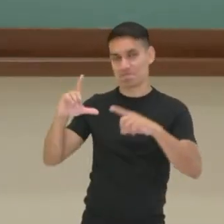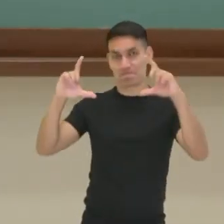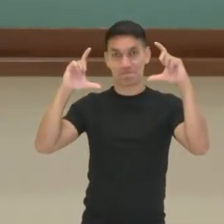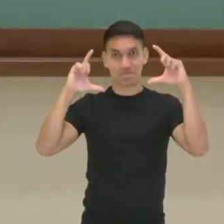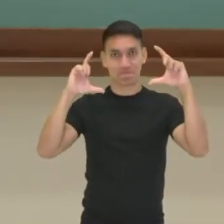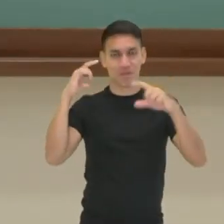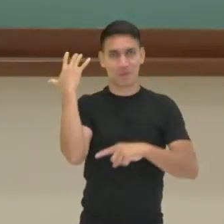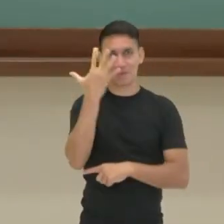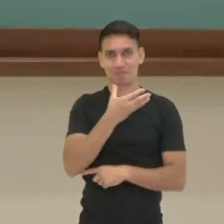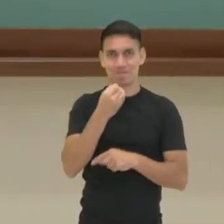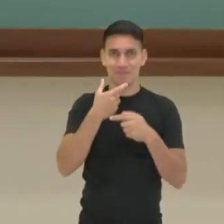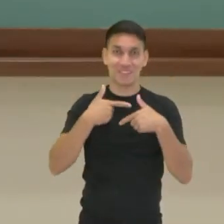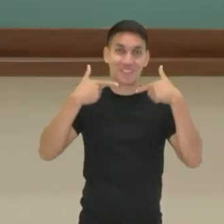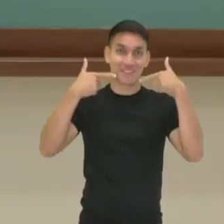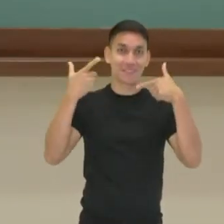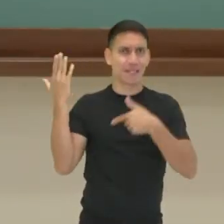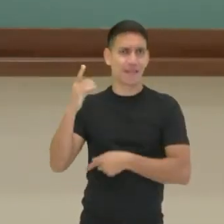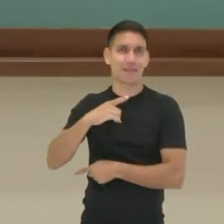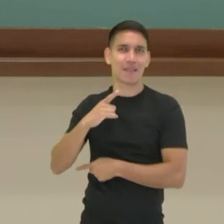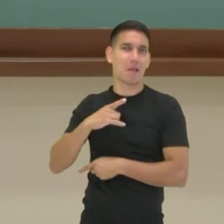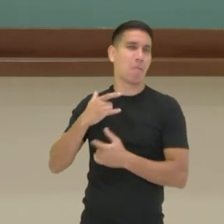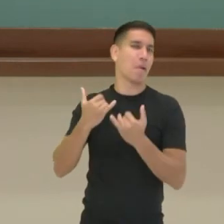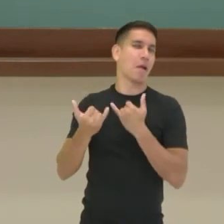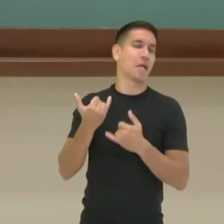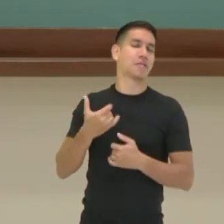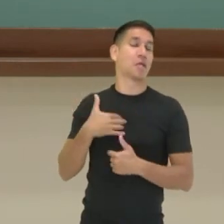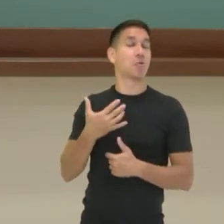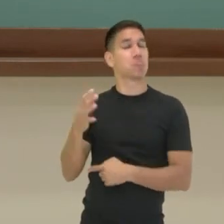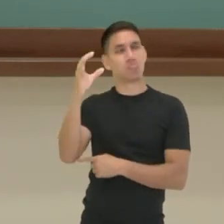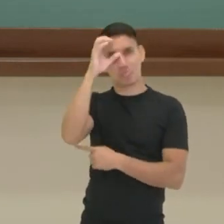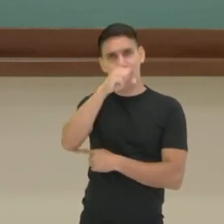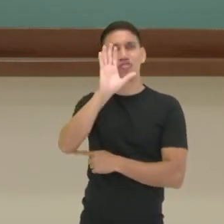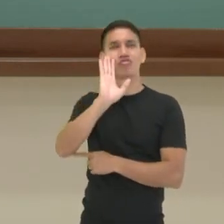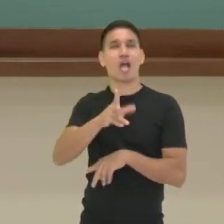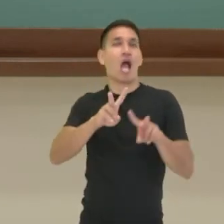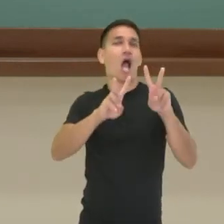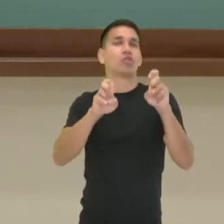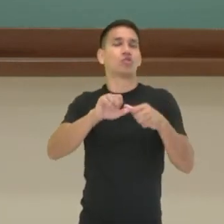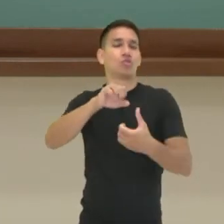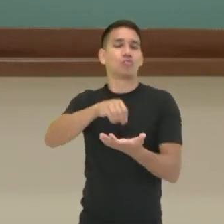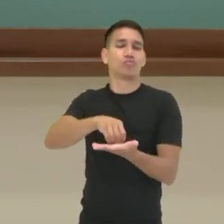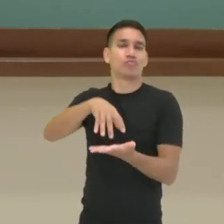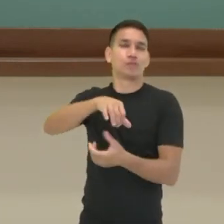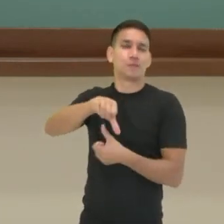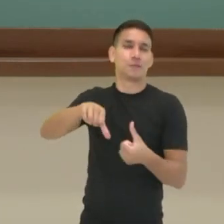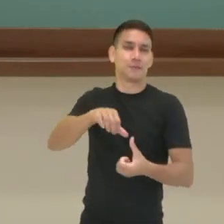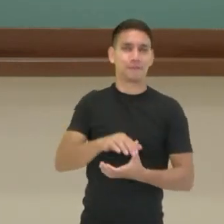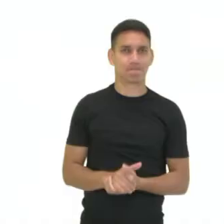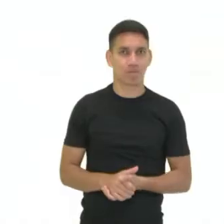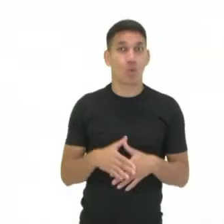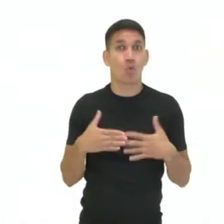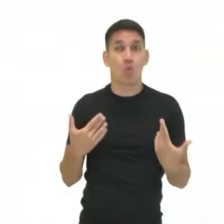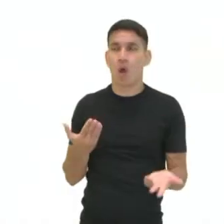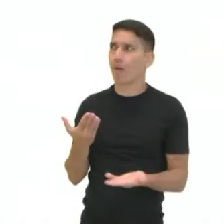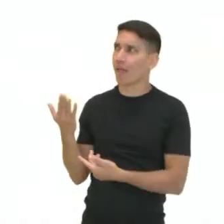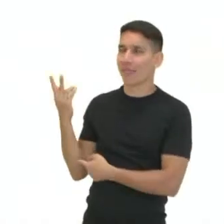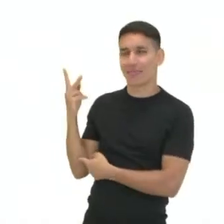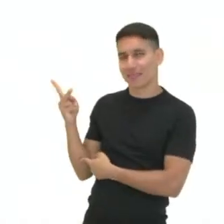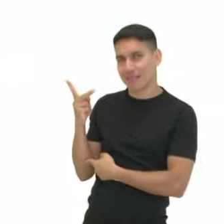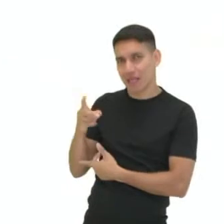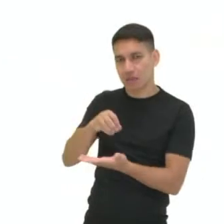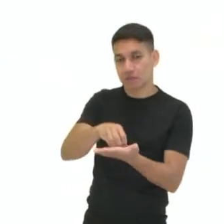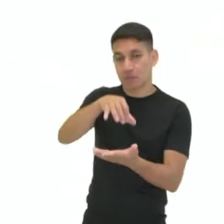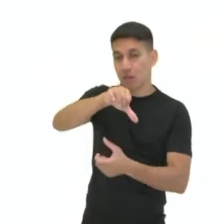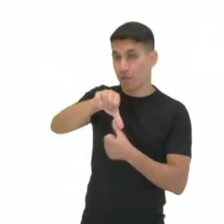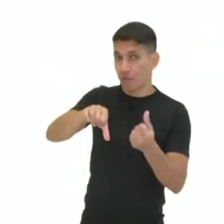aí, o smile, todo sorridente, como quem diz assim, ó, eu aprendi transformações geométricas. Qual das transformações geométricas